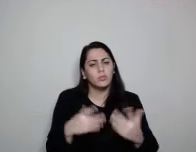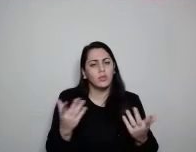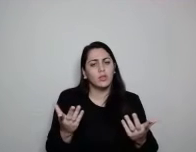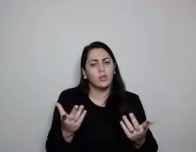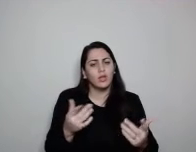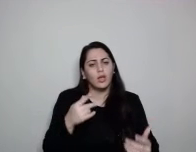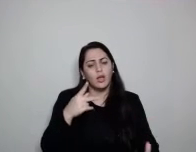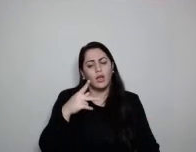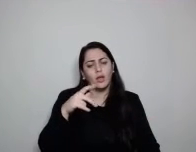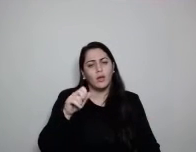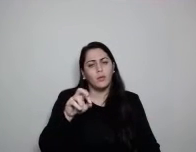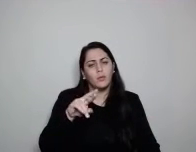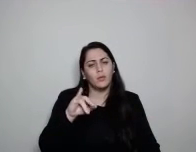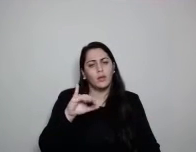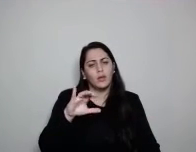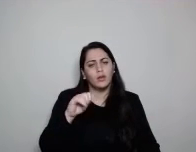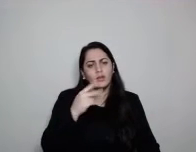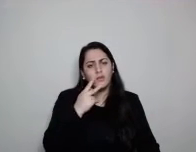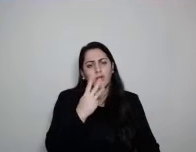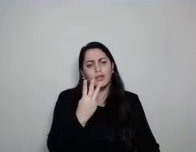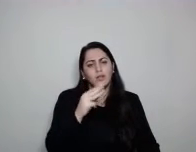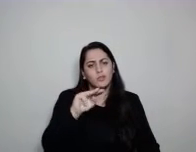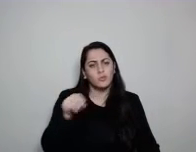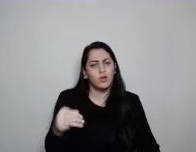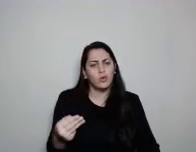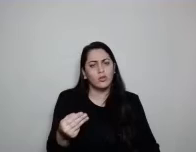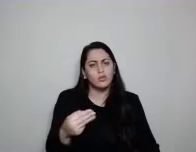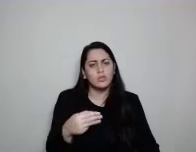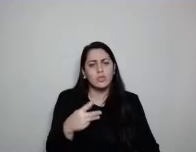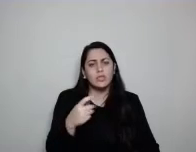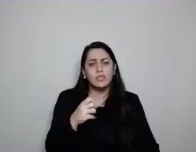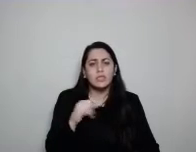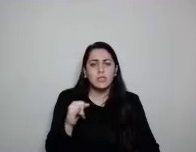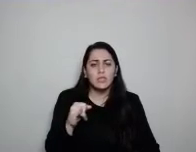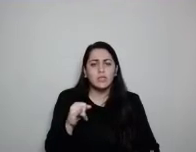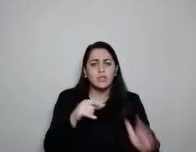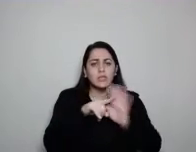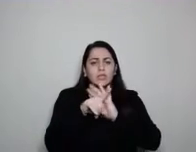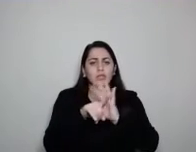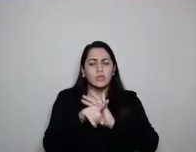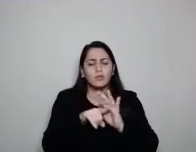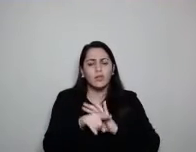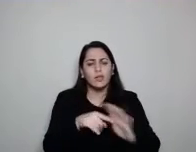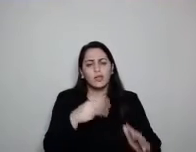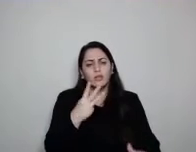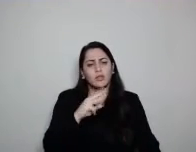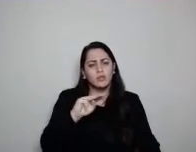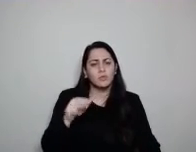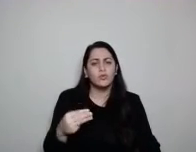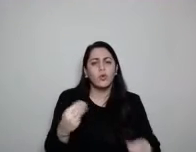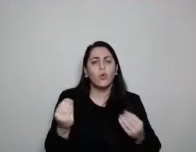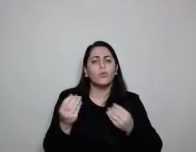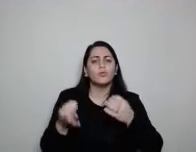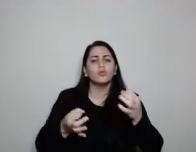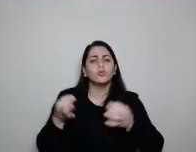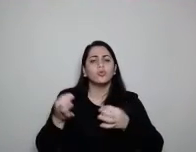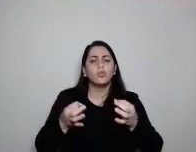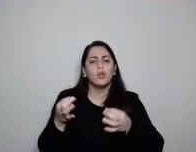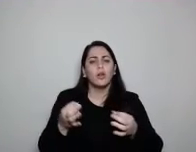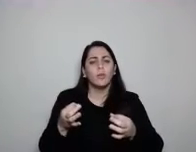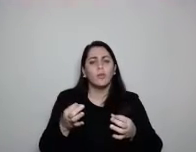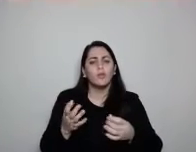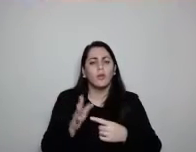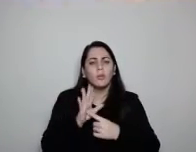milhões. Ou seja, se a perícia chegou a 3 milhões, como é que o juiz está julgando de acordo com a perícia e apontando o valor